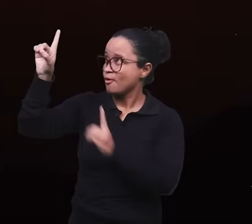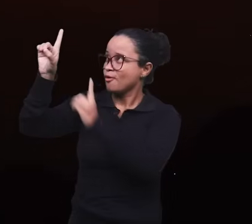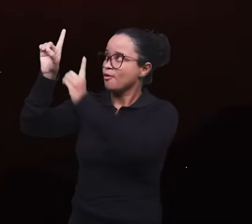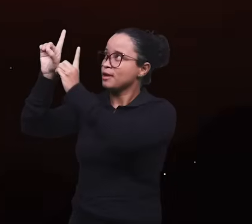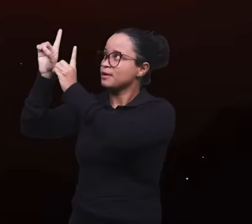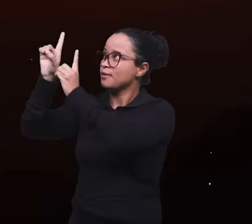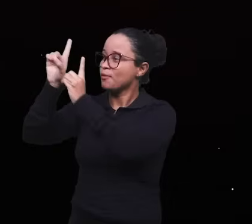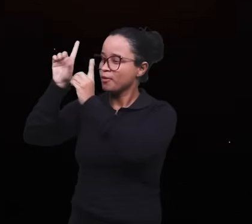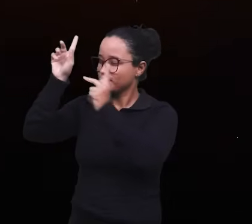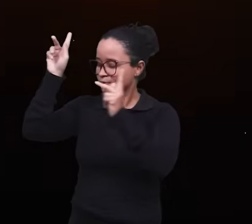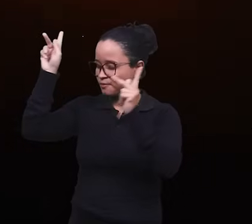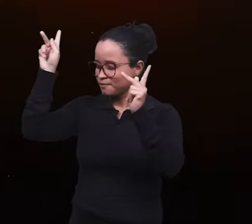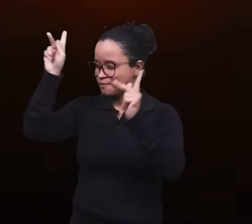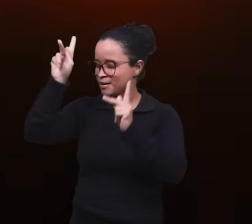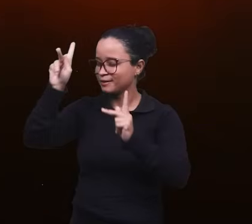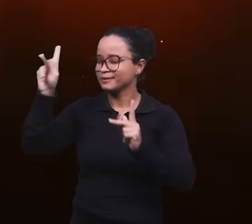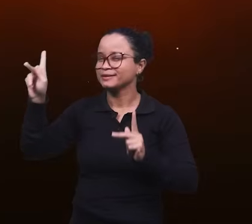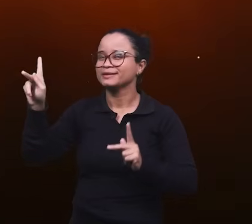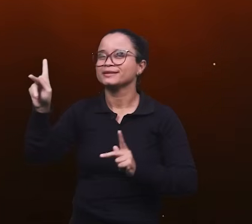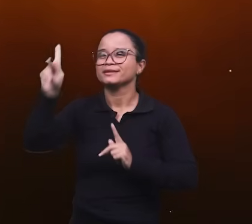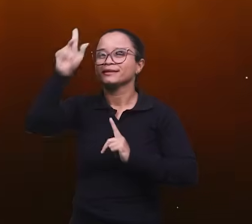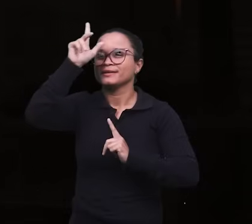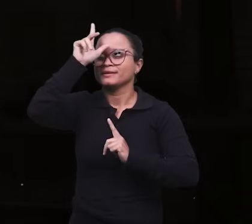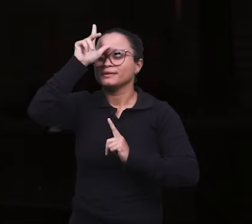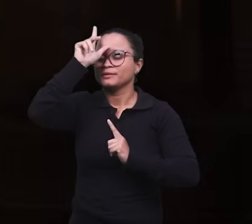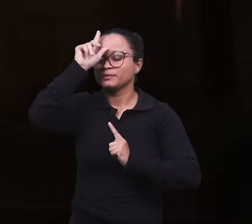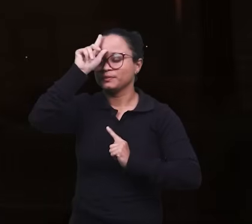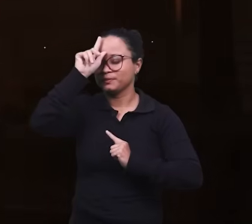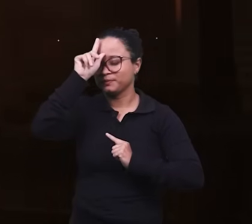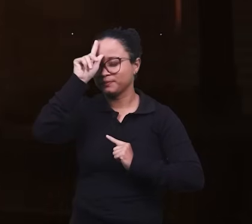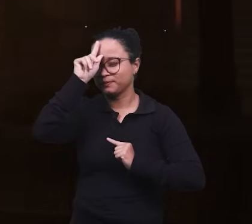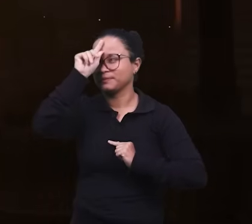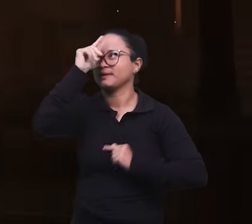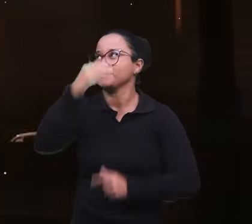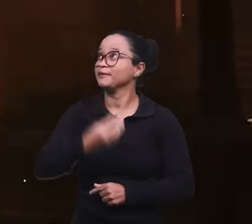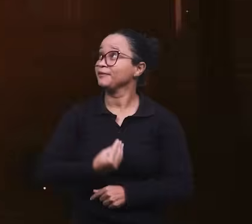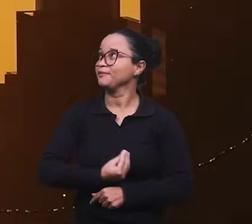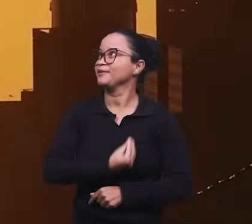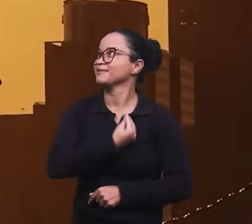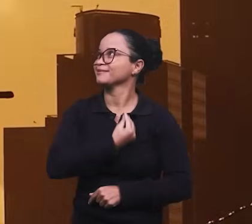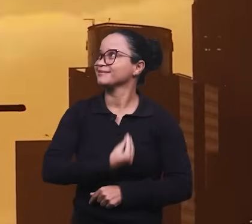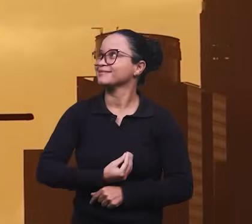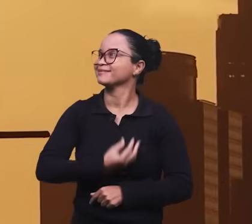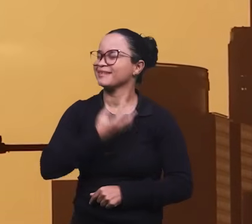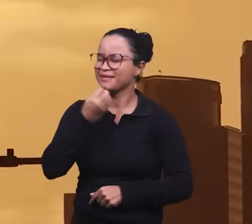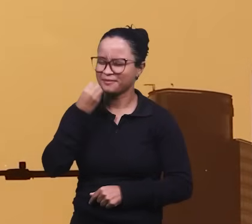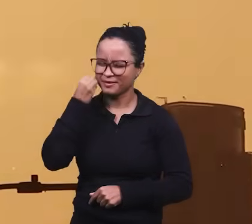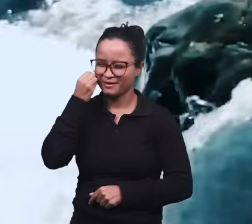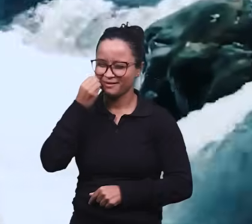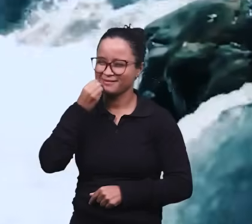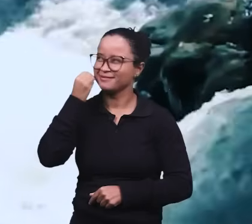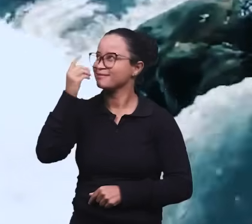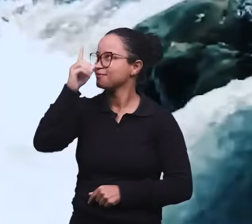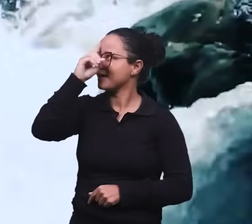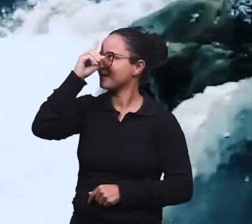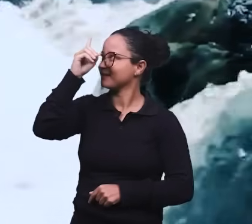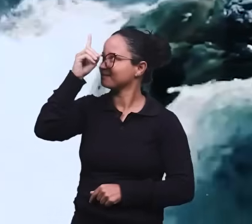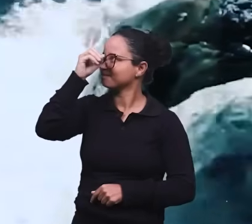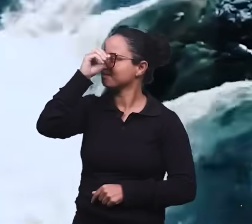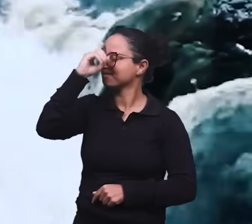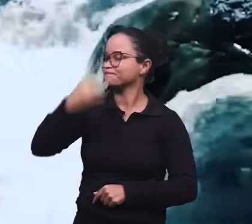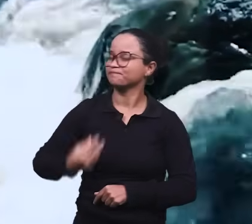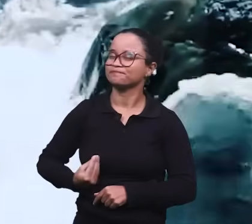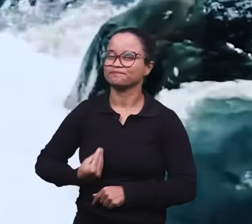a paz e a vida que eu quero viver.